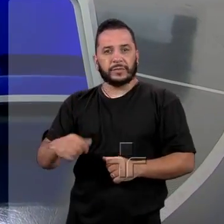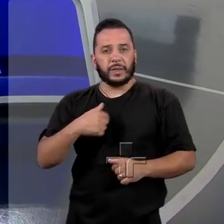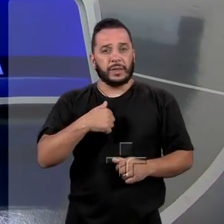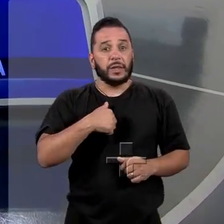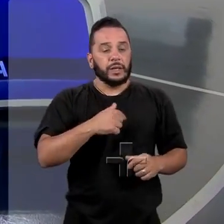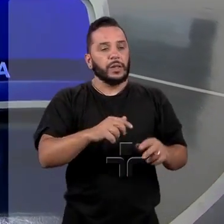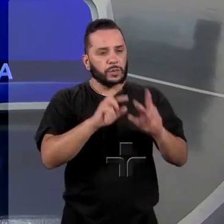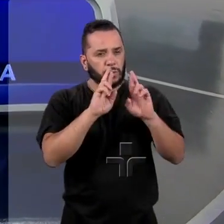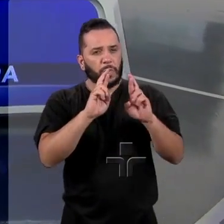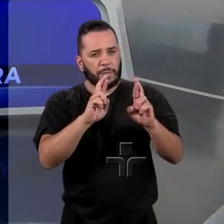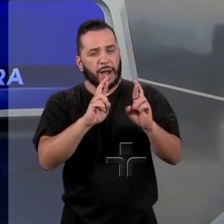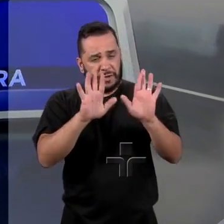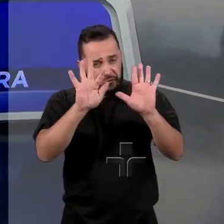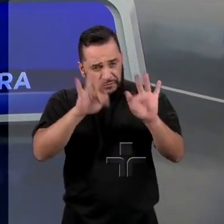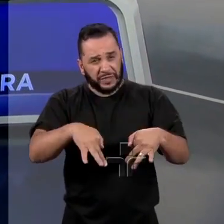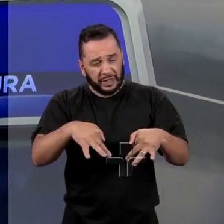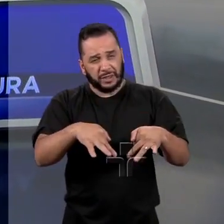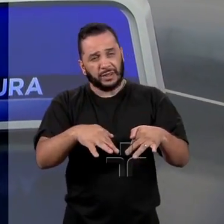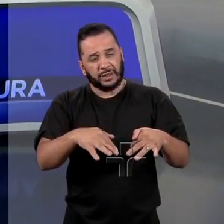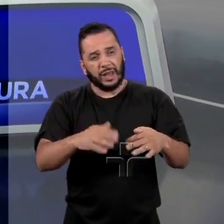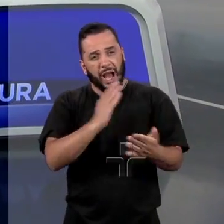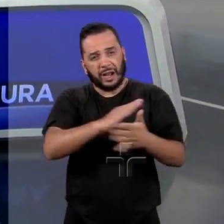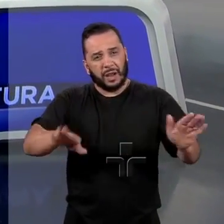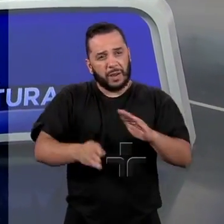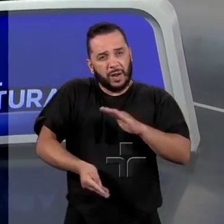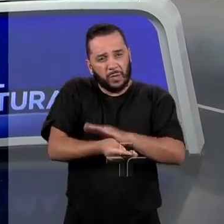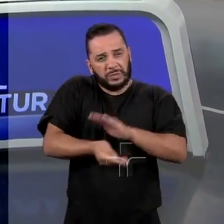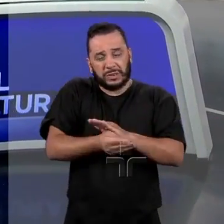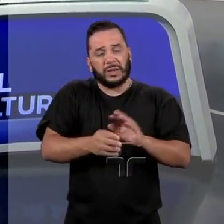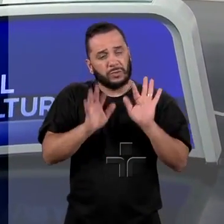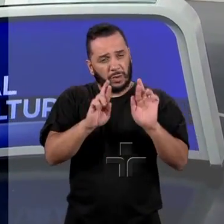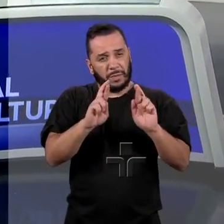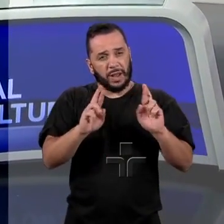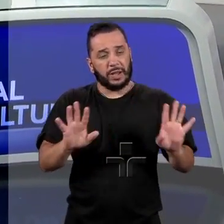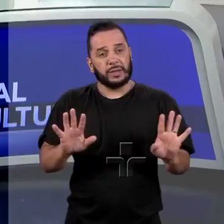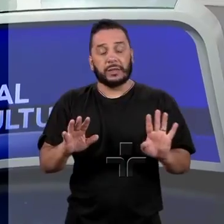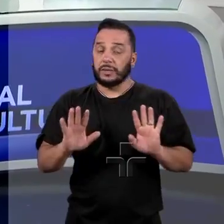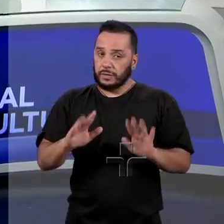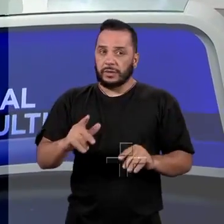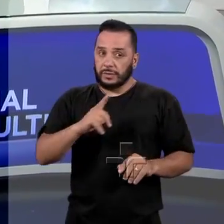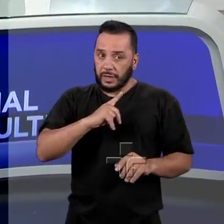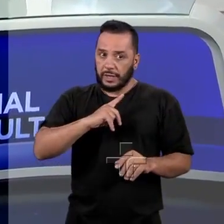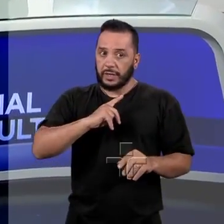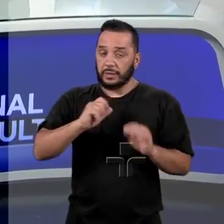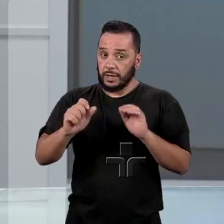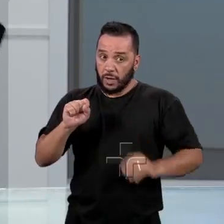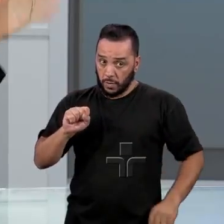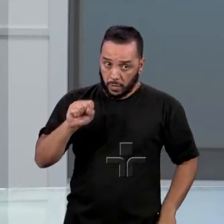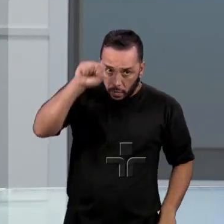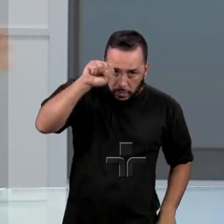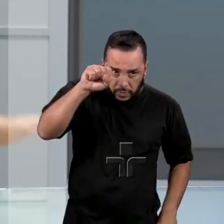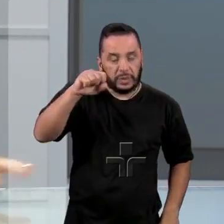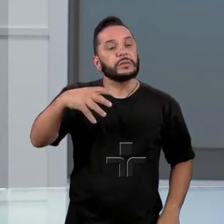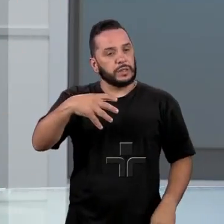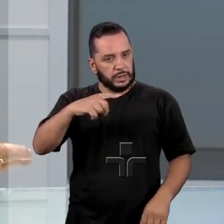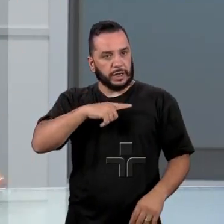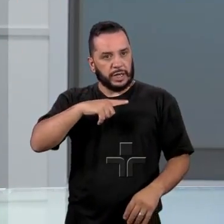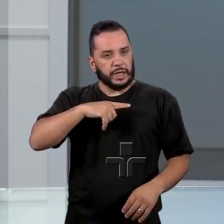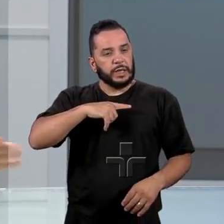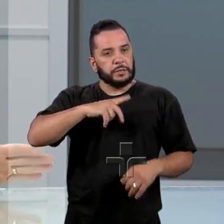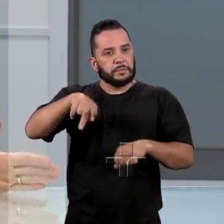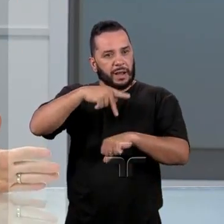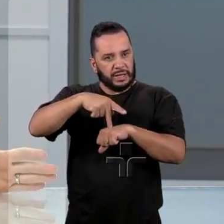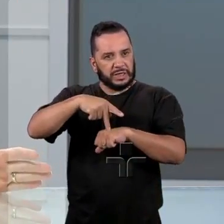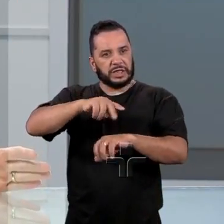fim a esse processo, né? Só rapidamente, o regime stalinista, não diria o comunismo, porque ele se manifestou de diferentes formas, lugares e